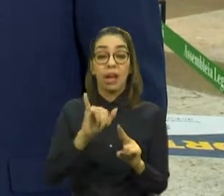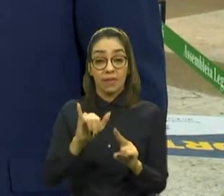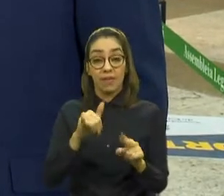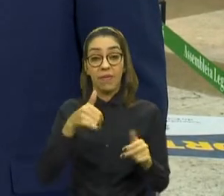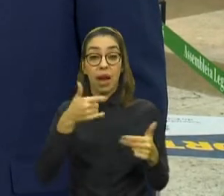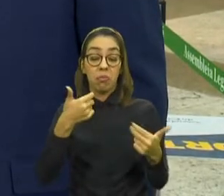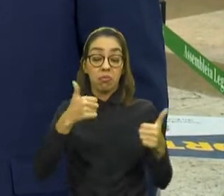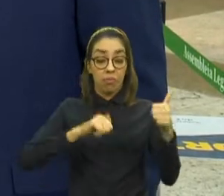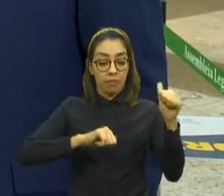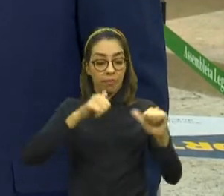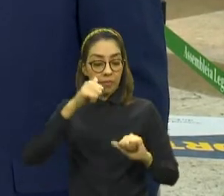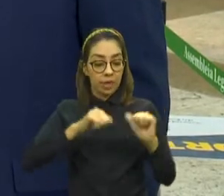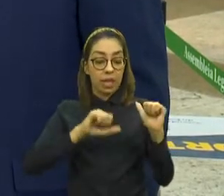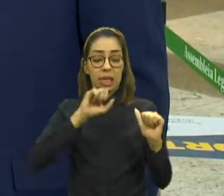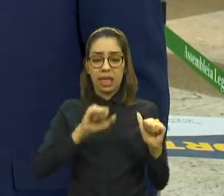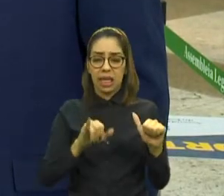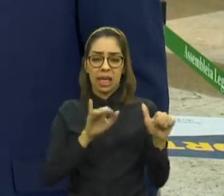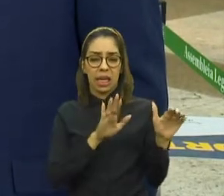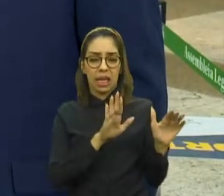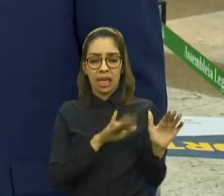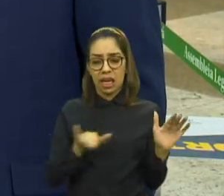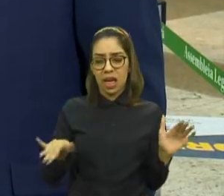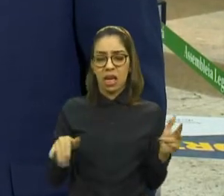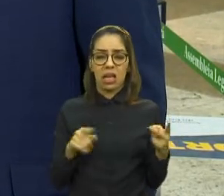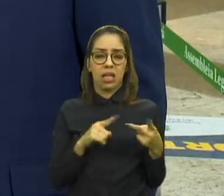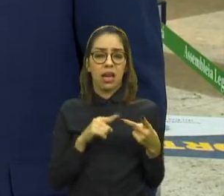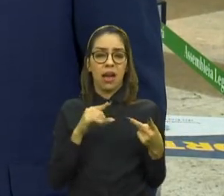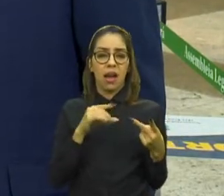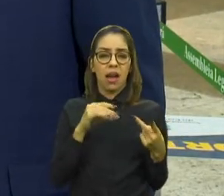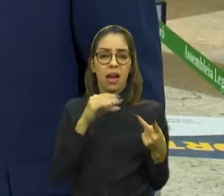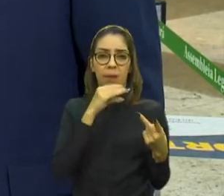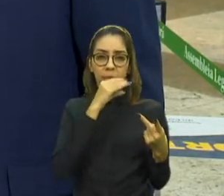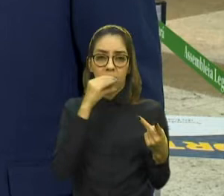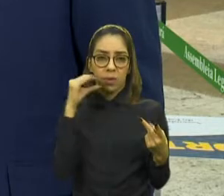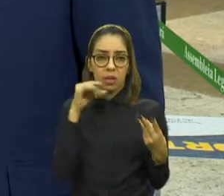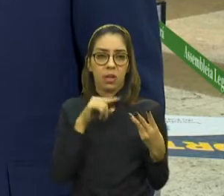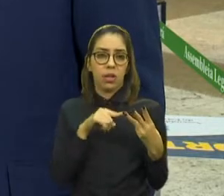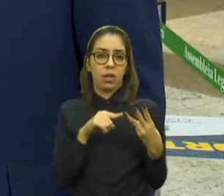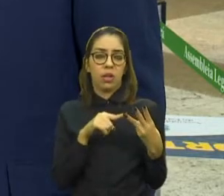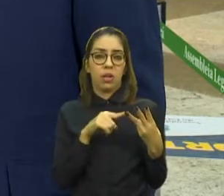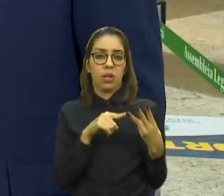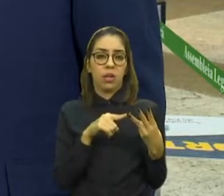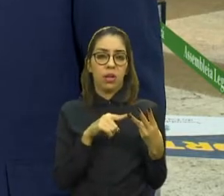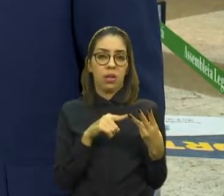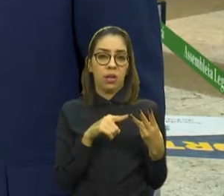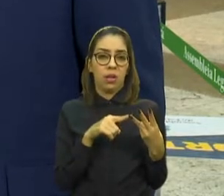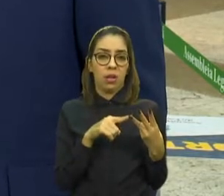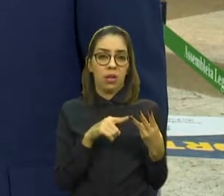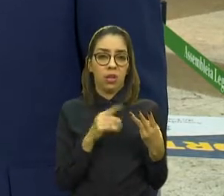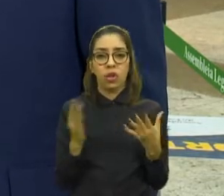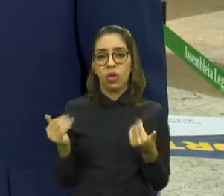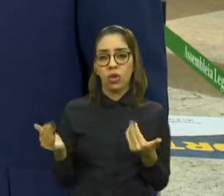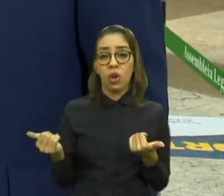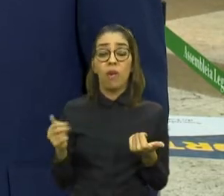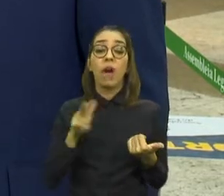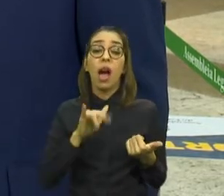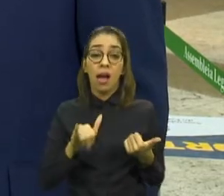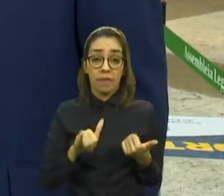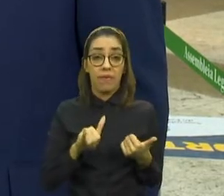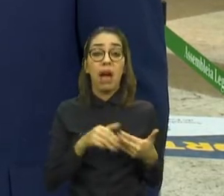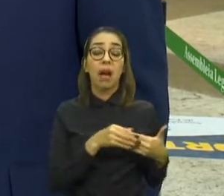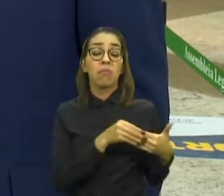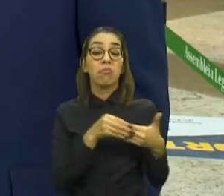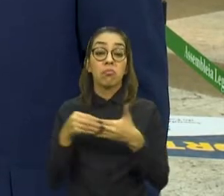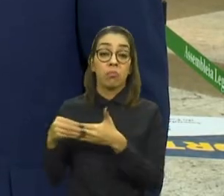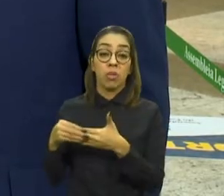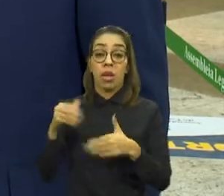sejam crianças, adolescentes ou adultos, né? E em boa parte dos casos vão ser encaminhados para fazer exames diagnósticos ou